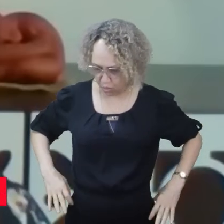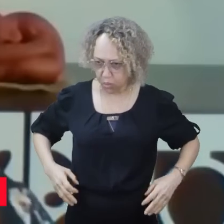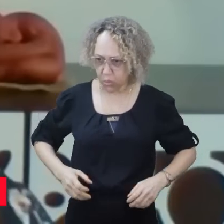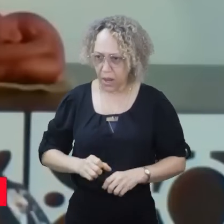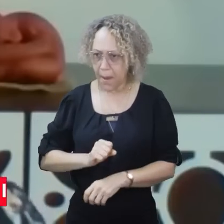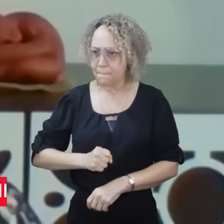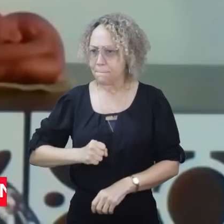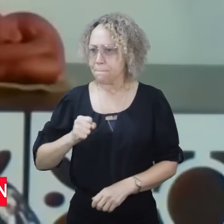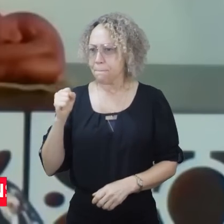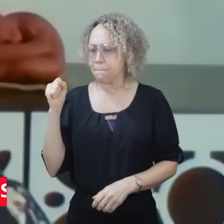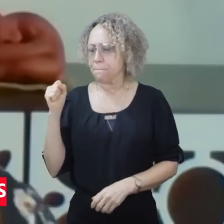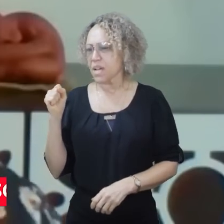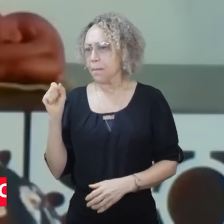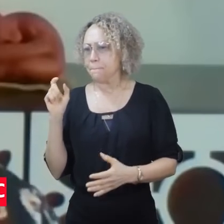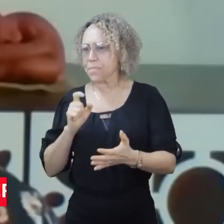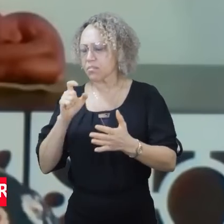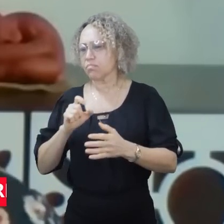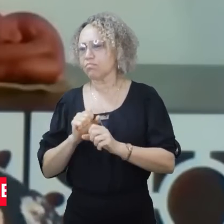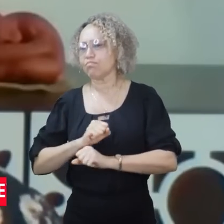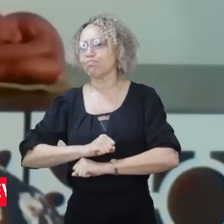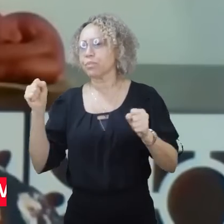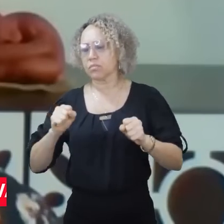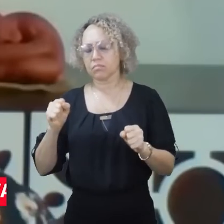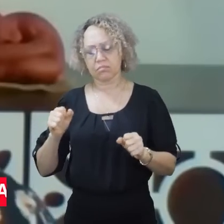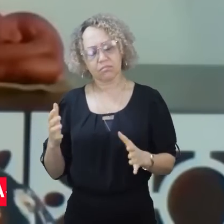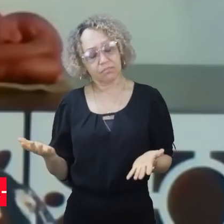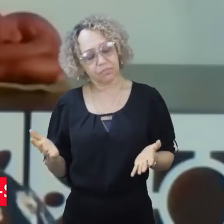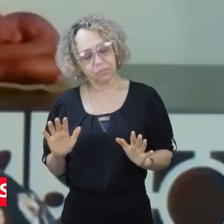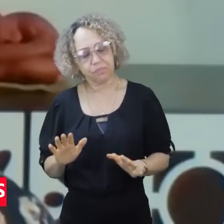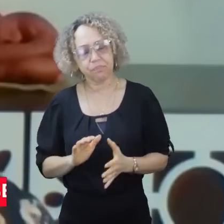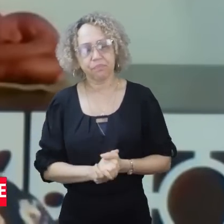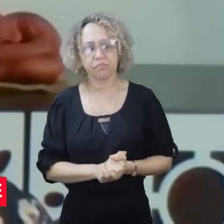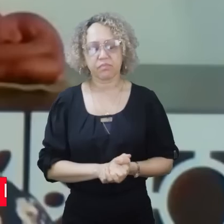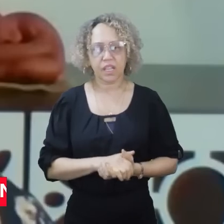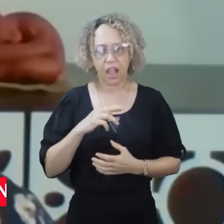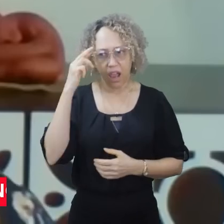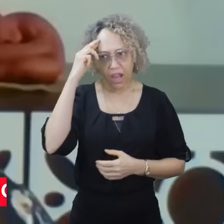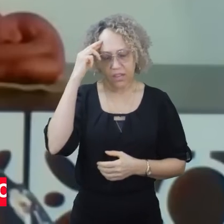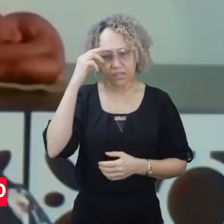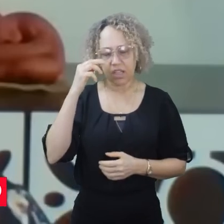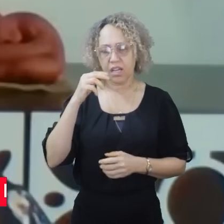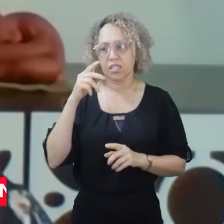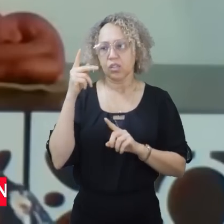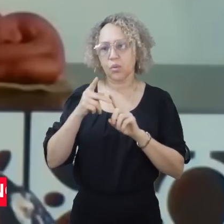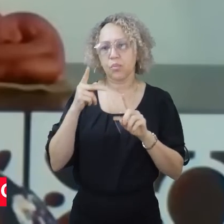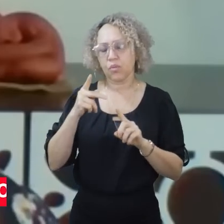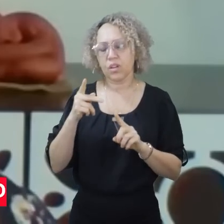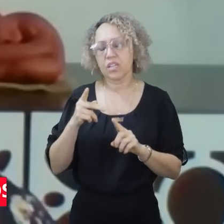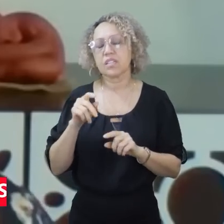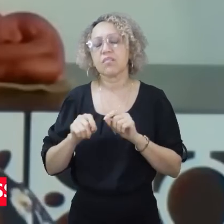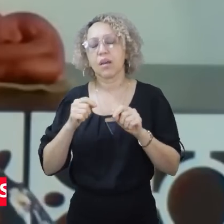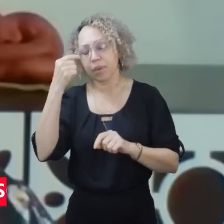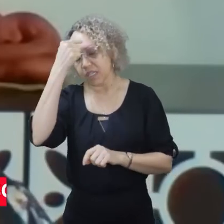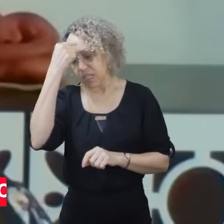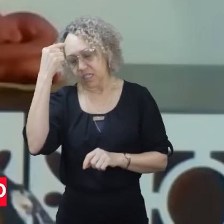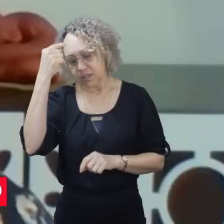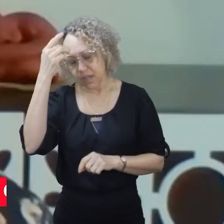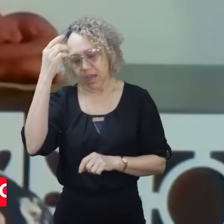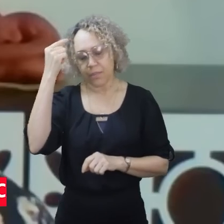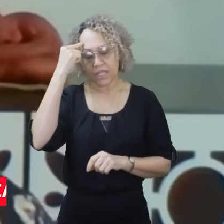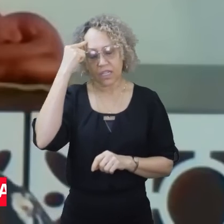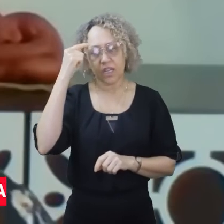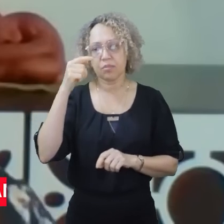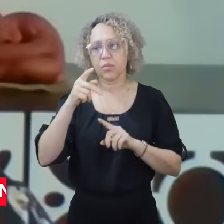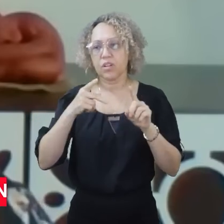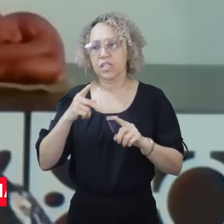mais patológica ainda, porque é uma racionalidade política que acredita na violência, que acredita na força, que